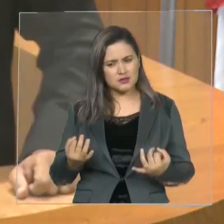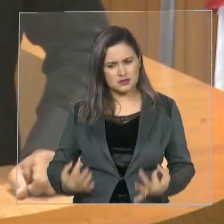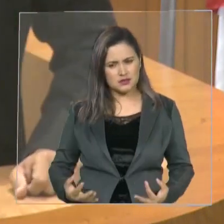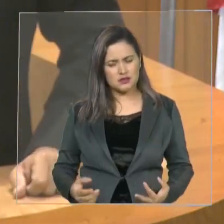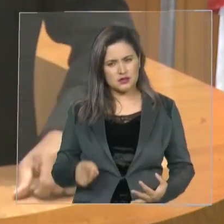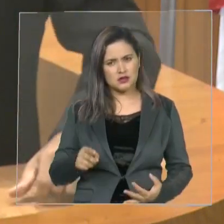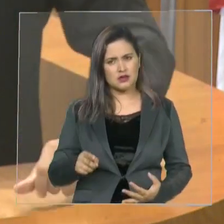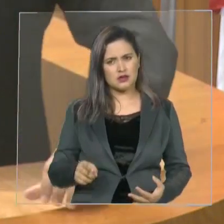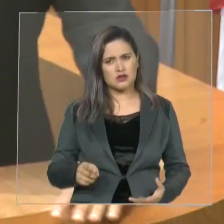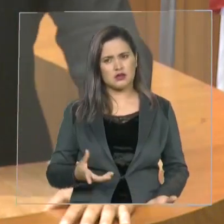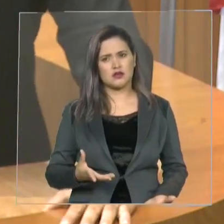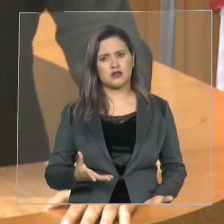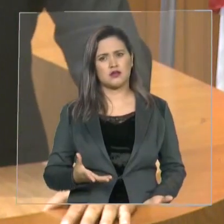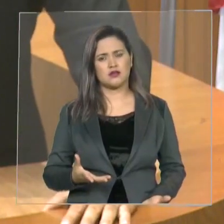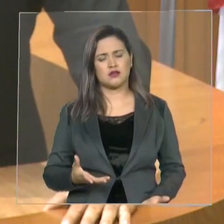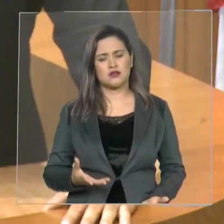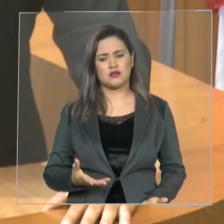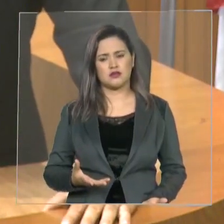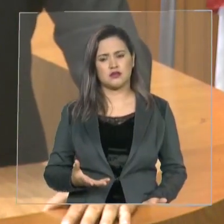de abandono da cidade?